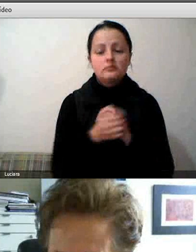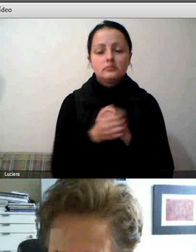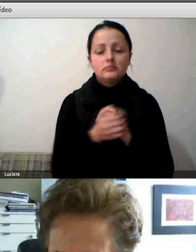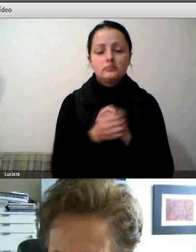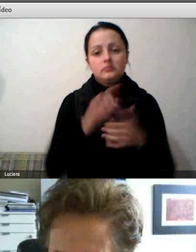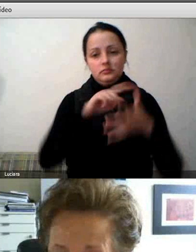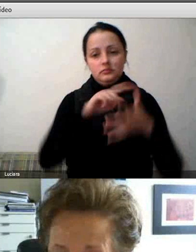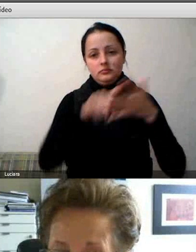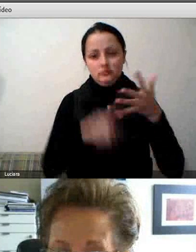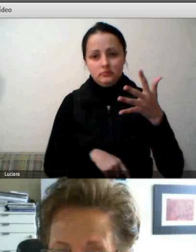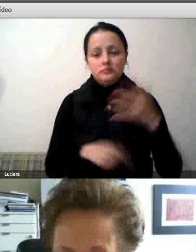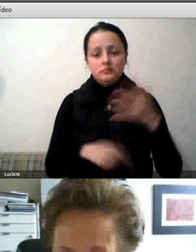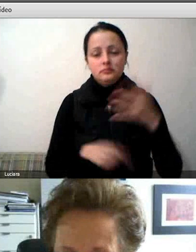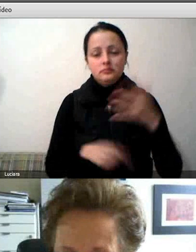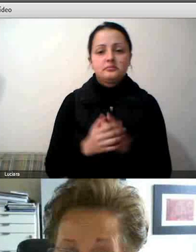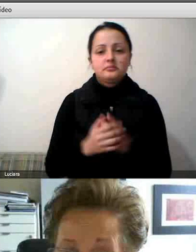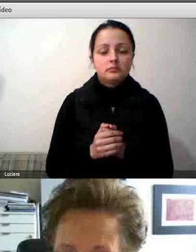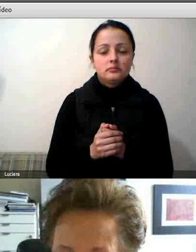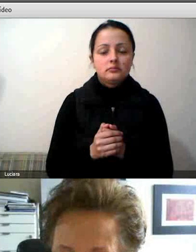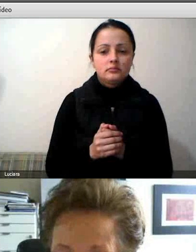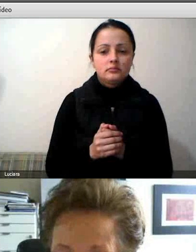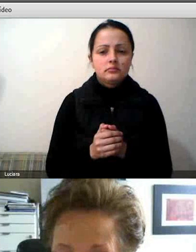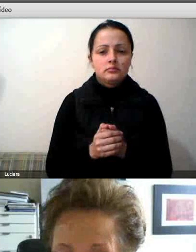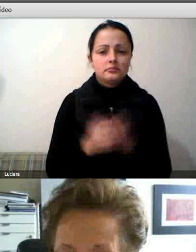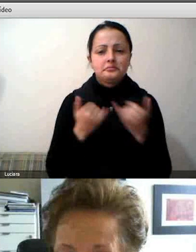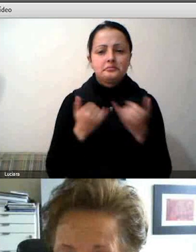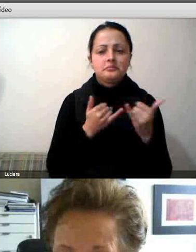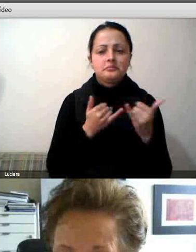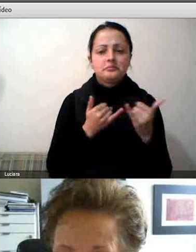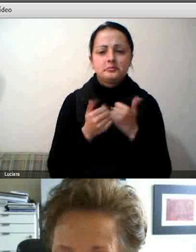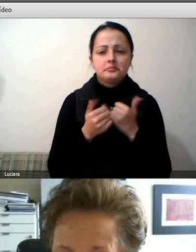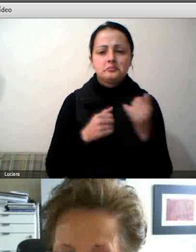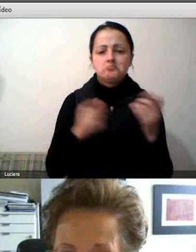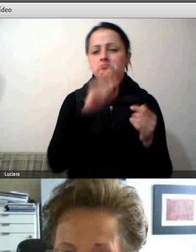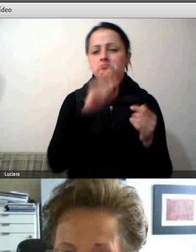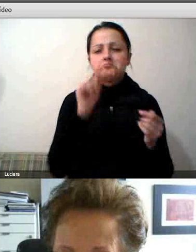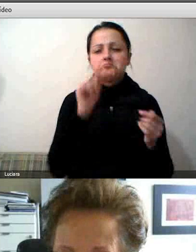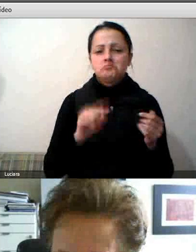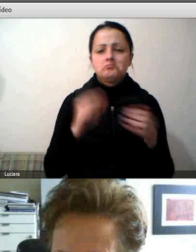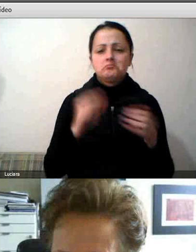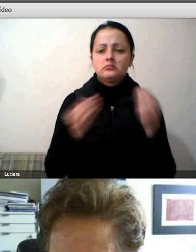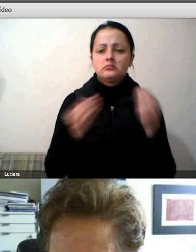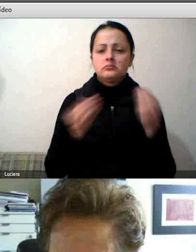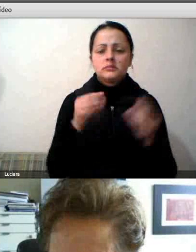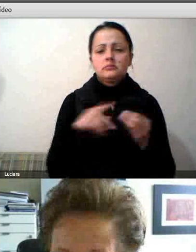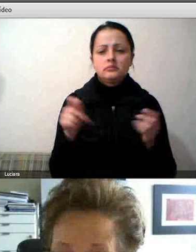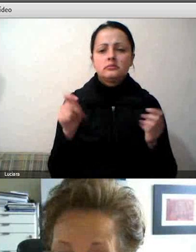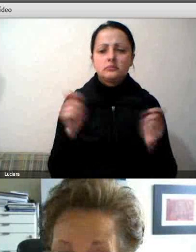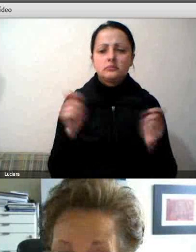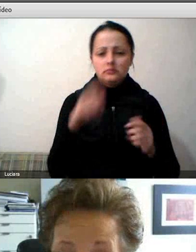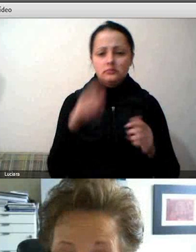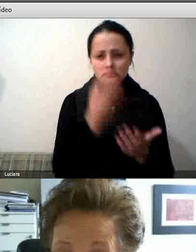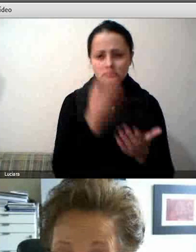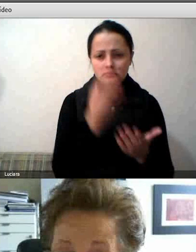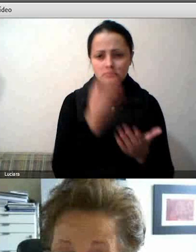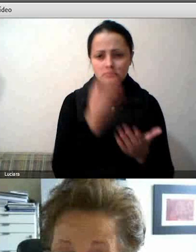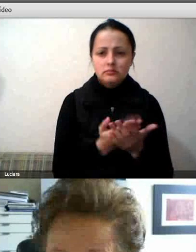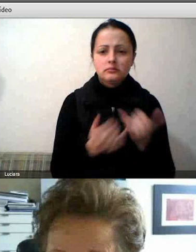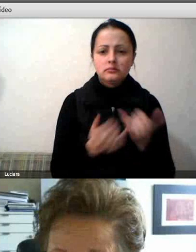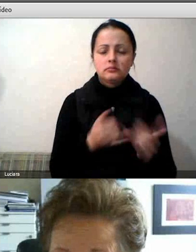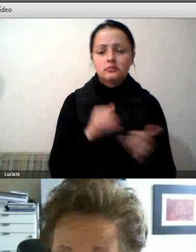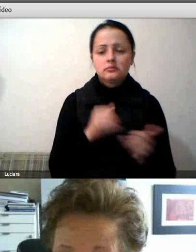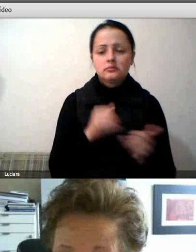sentidos. E disso aí se inferiu. Se passar pelos sentidos, é aprendido. Agora, não se